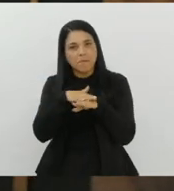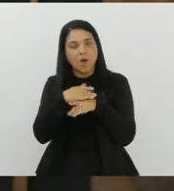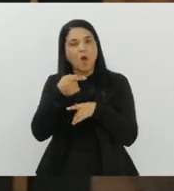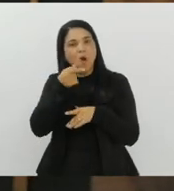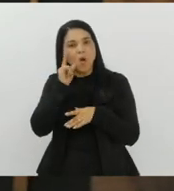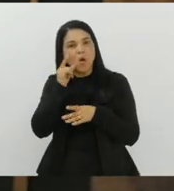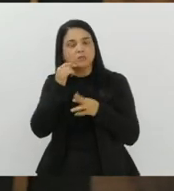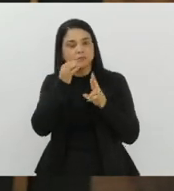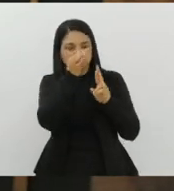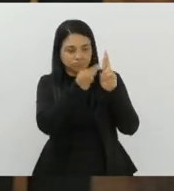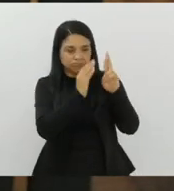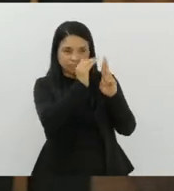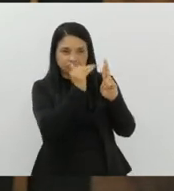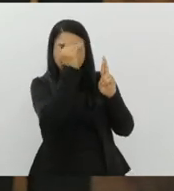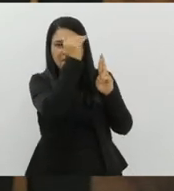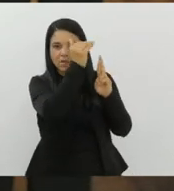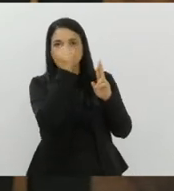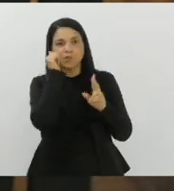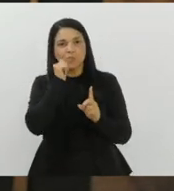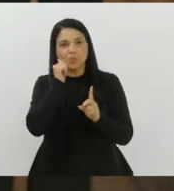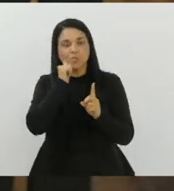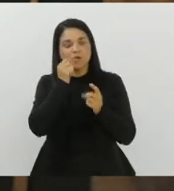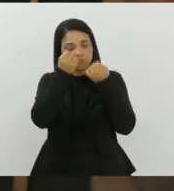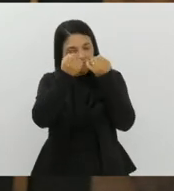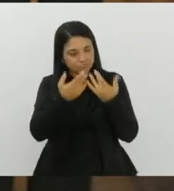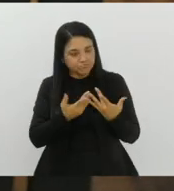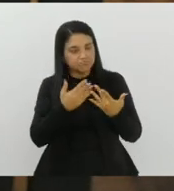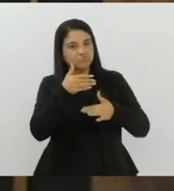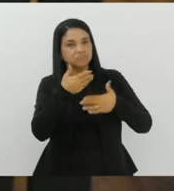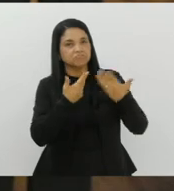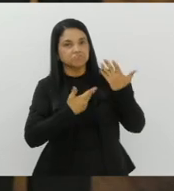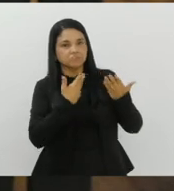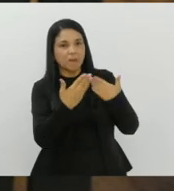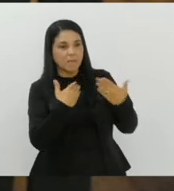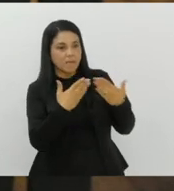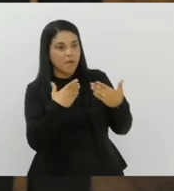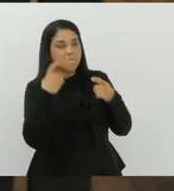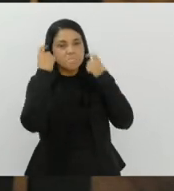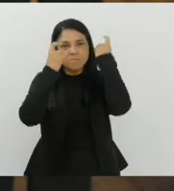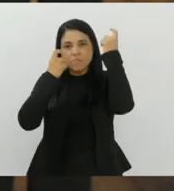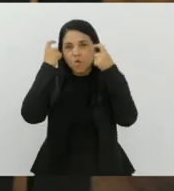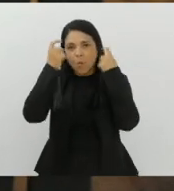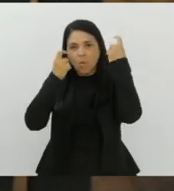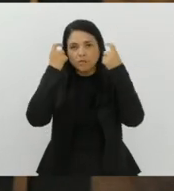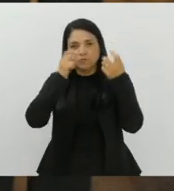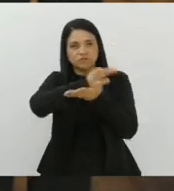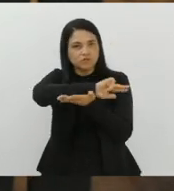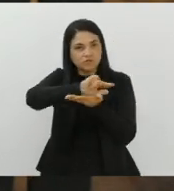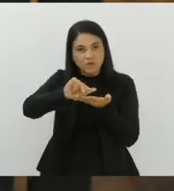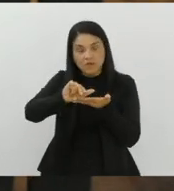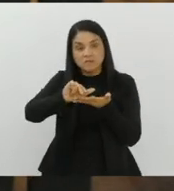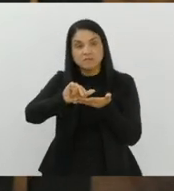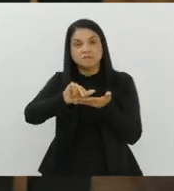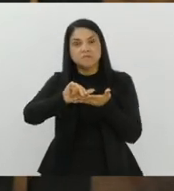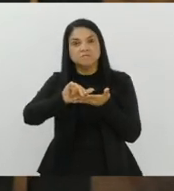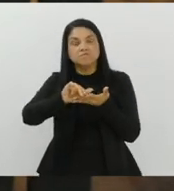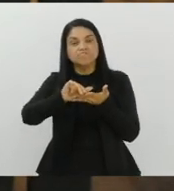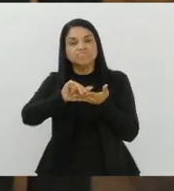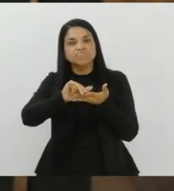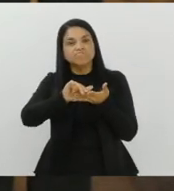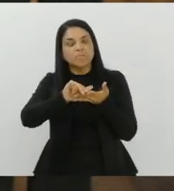com a desembargadora, ela estava falando das várias preocupações que a gente tem, né? Principalmente assim,